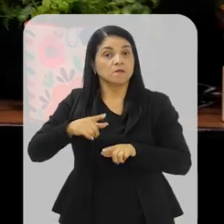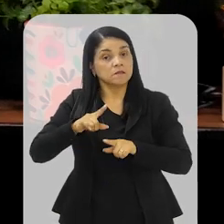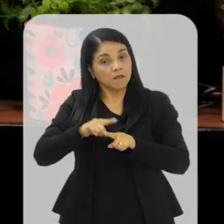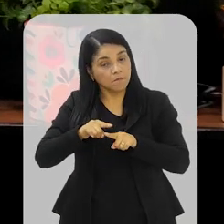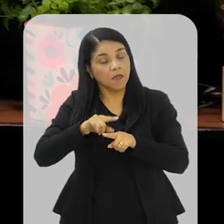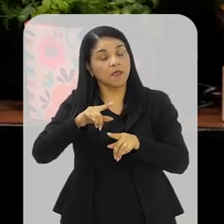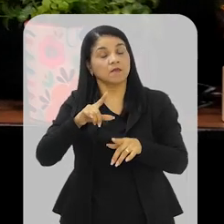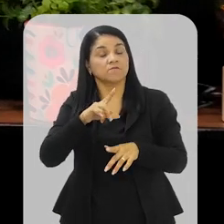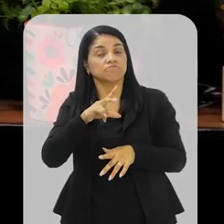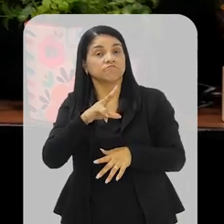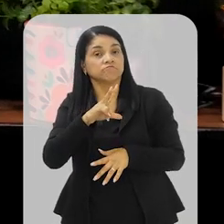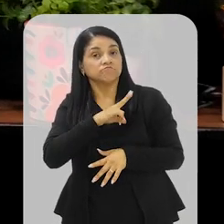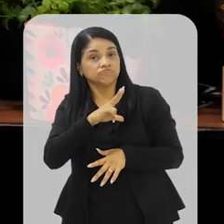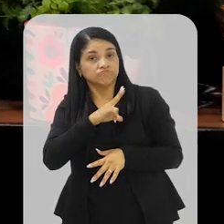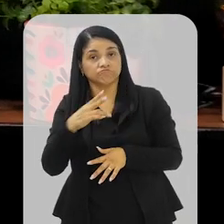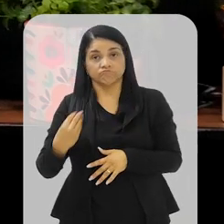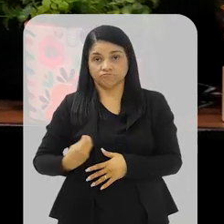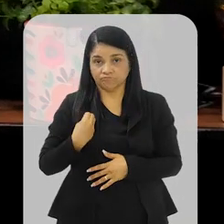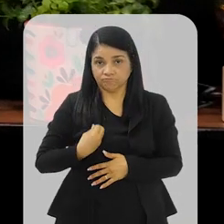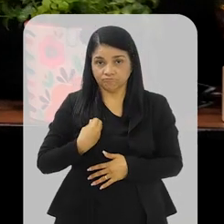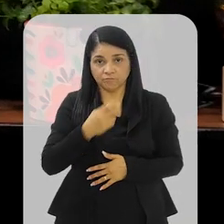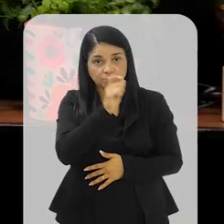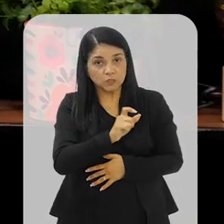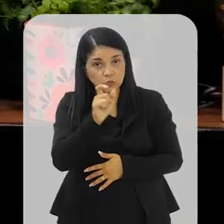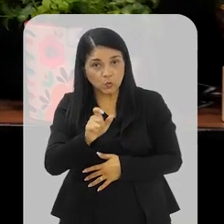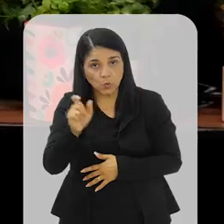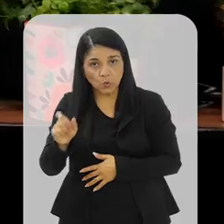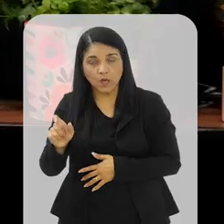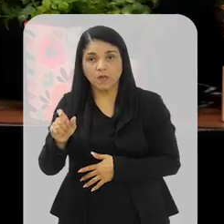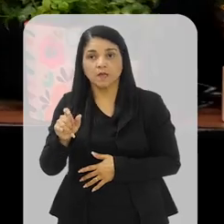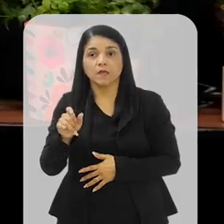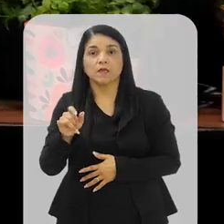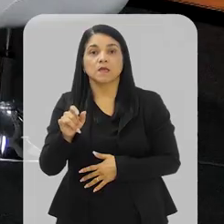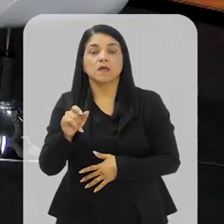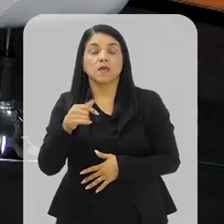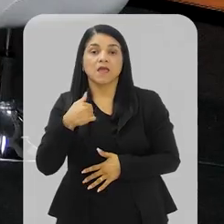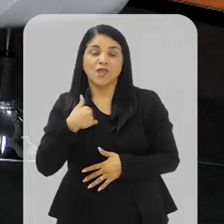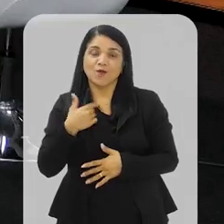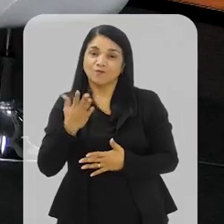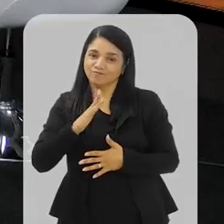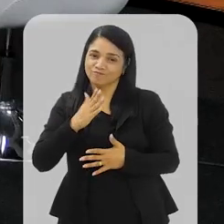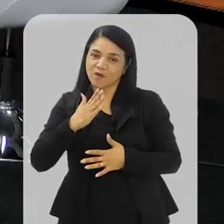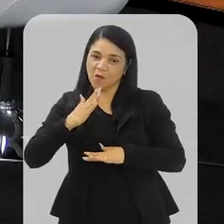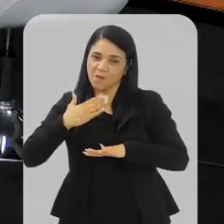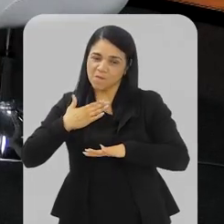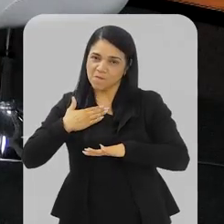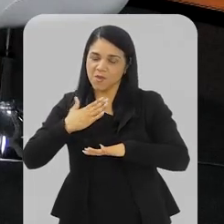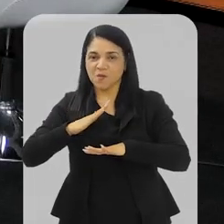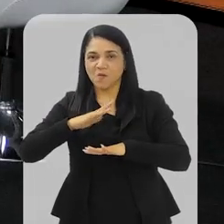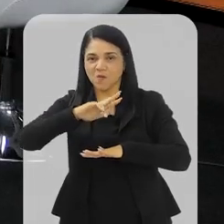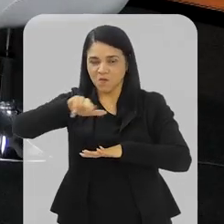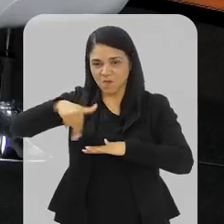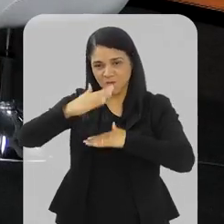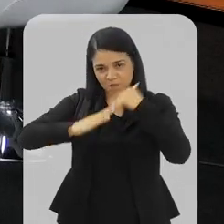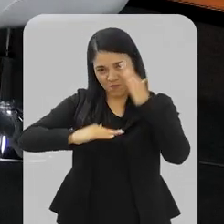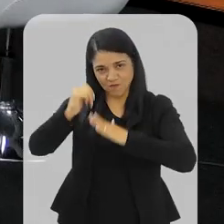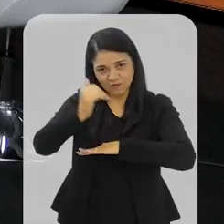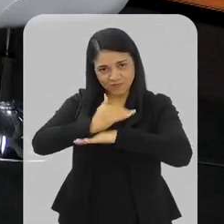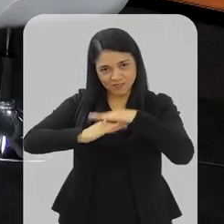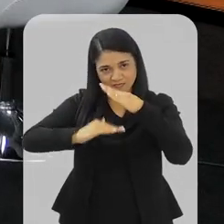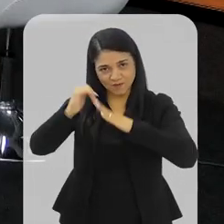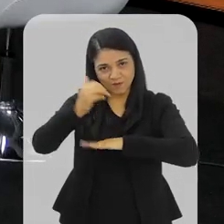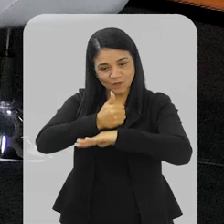mas muitas vezes da esfera da vida privada das pessoas Ah E aí talvez eu esteja puxando né